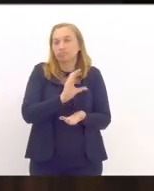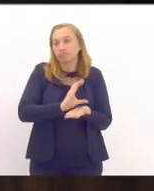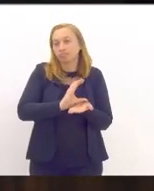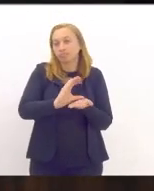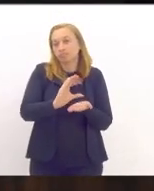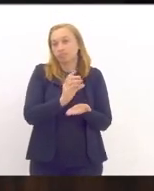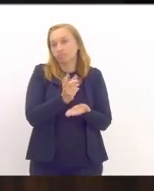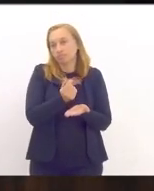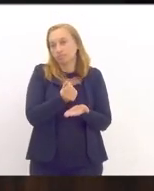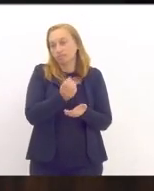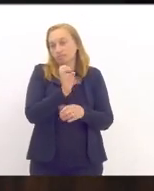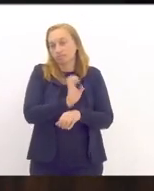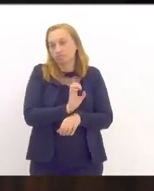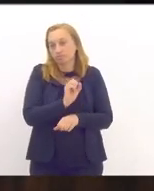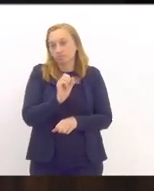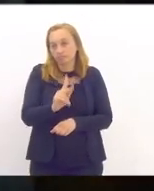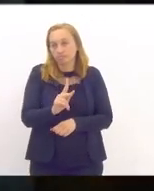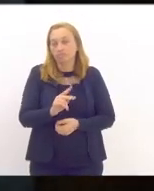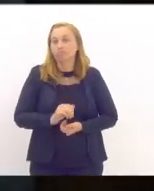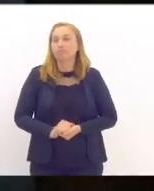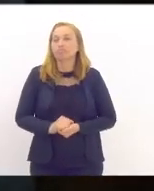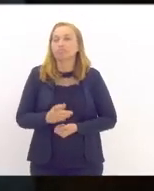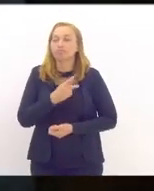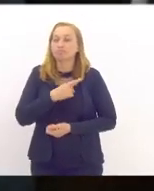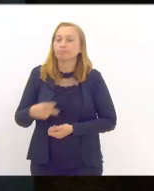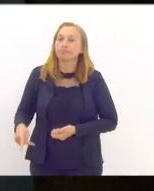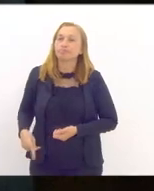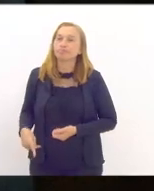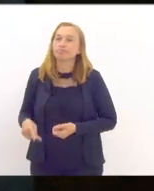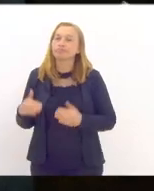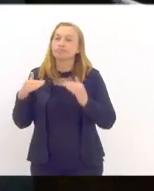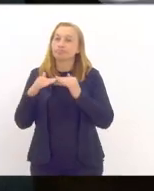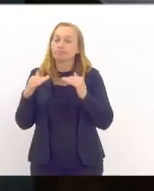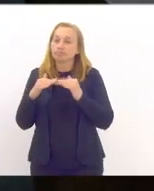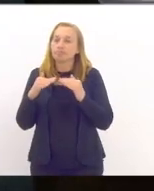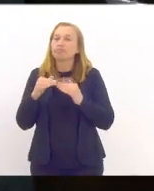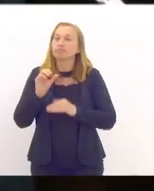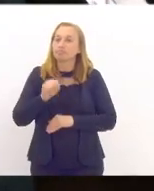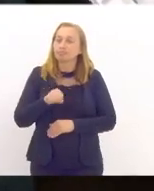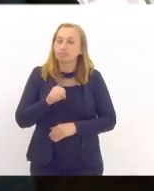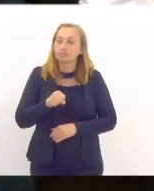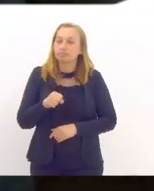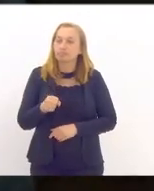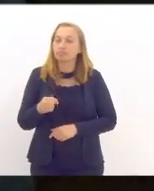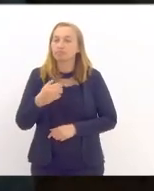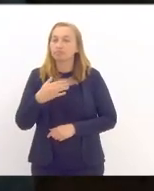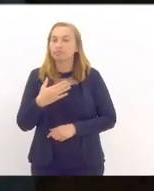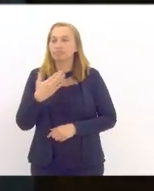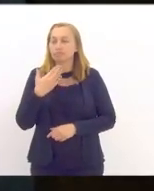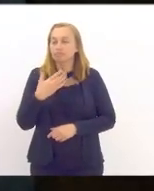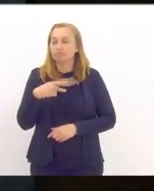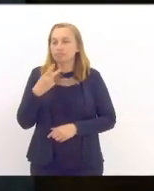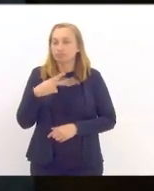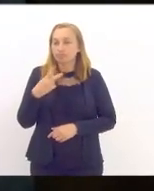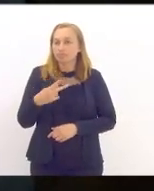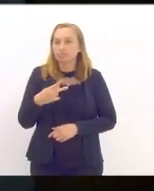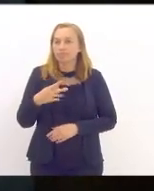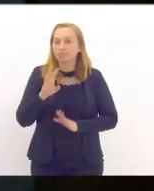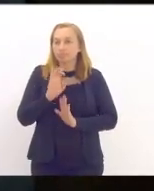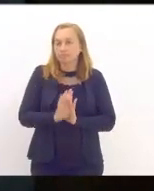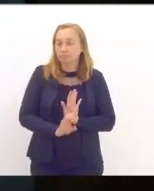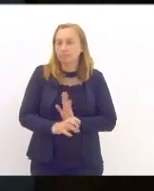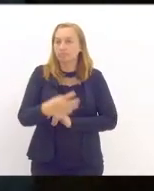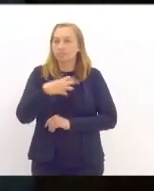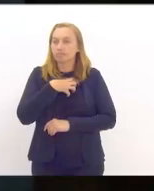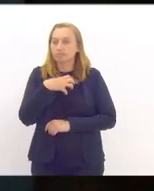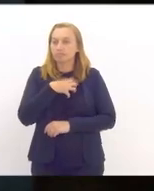tá Presidente pode ser dessa forma pode ser só queria deixar claro que essa minha emenda foi